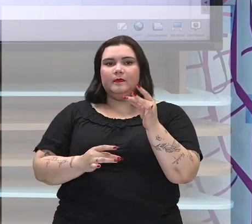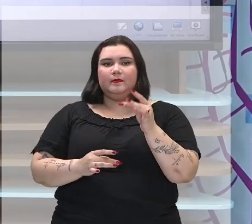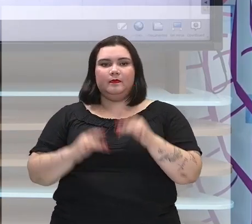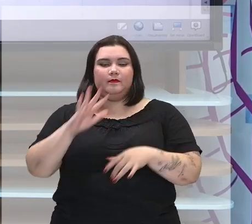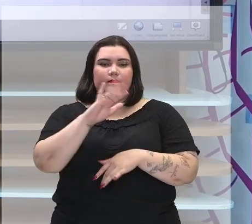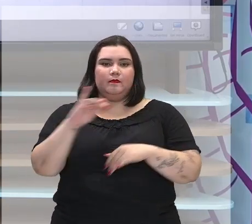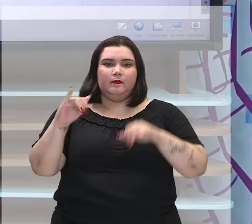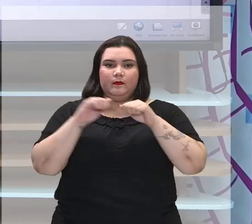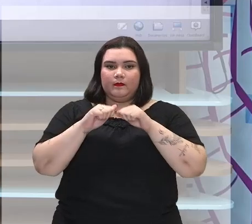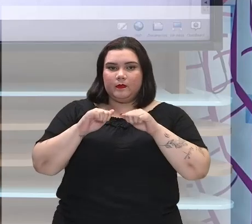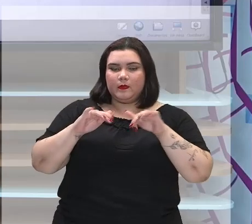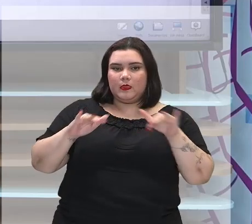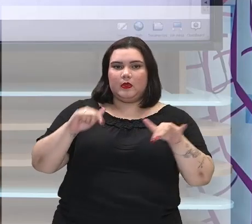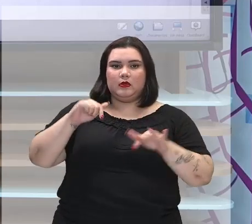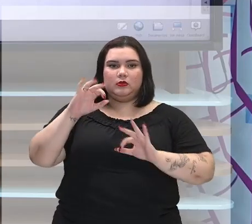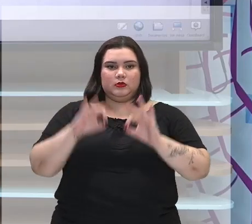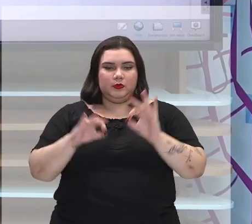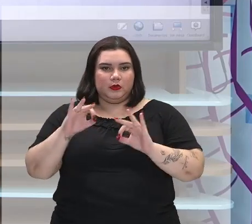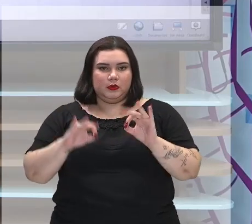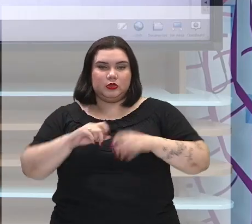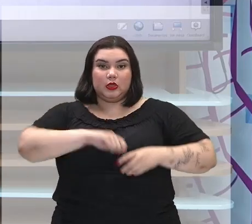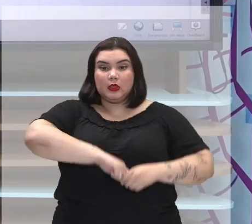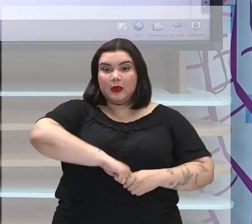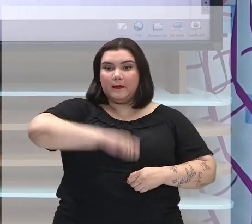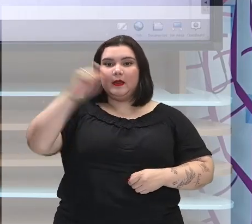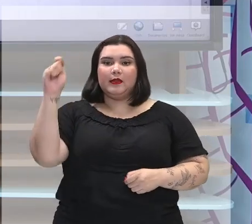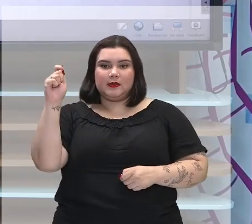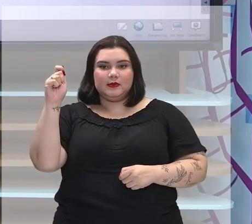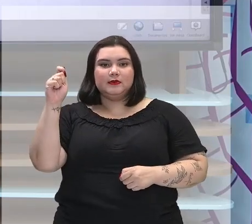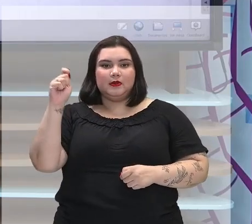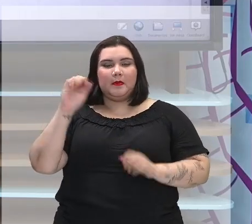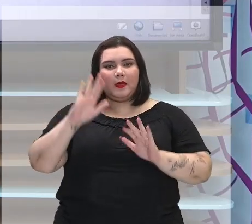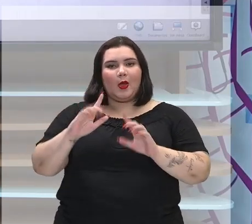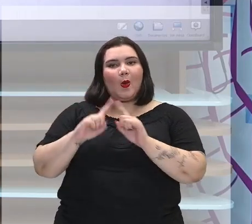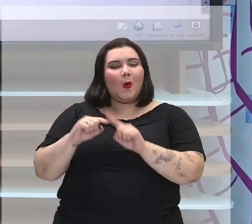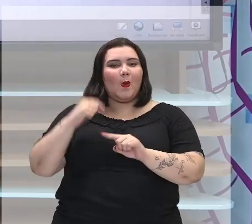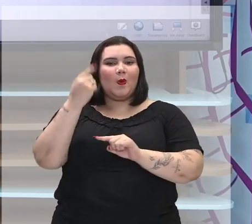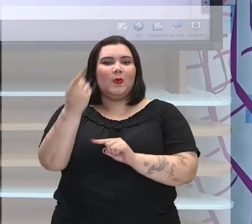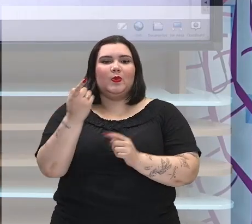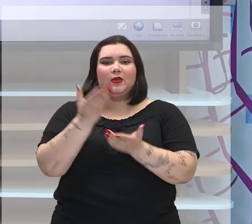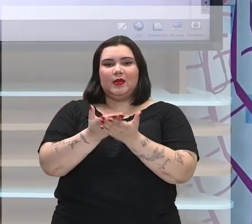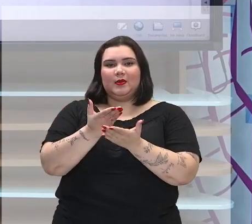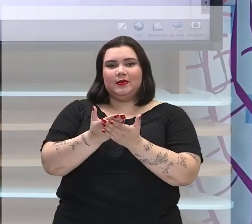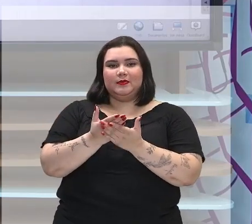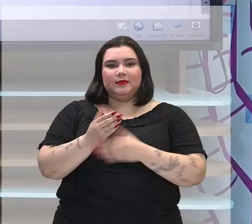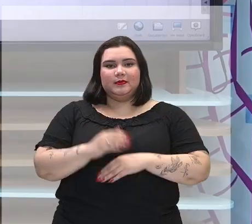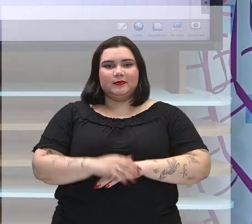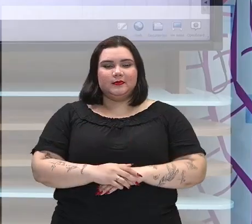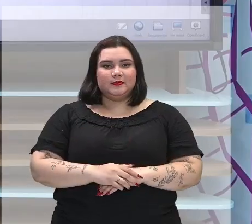eclodir em um processo de independência. Mas isso fica para um momento futuro.